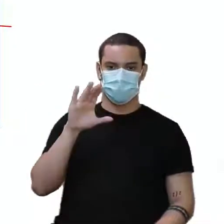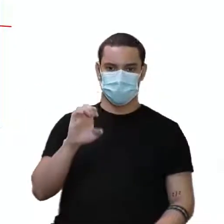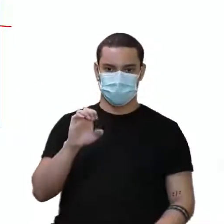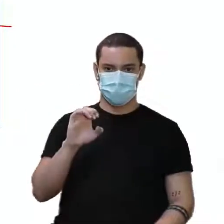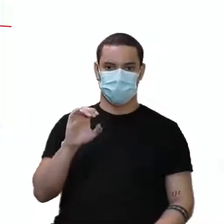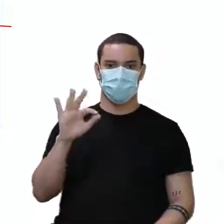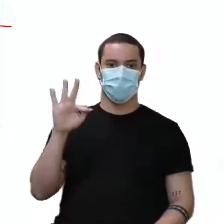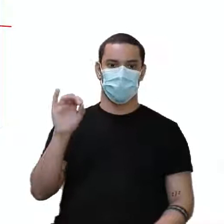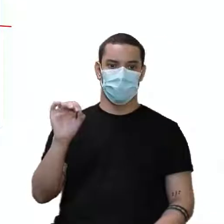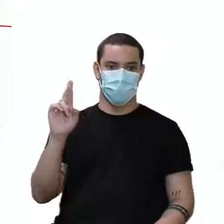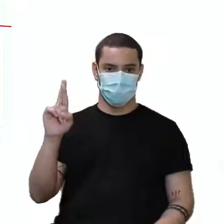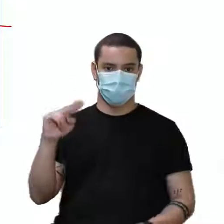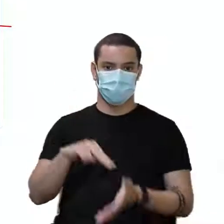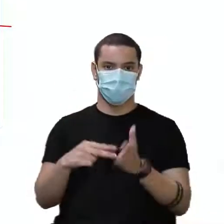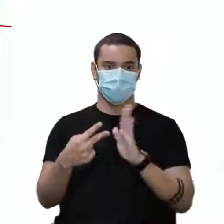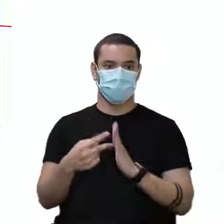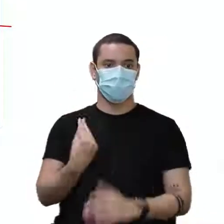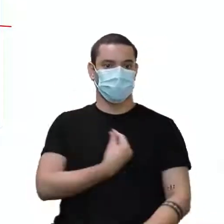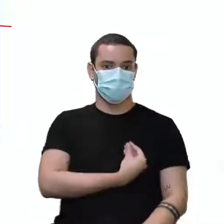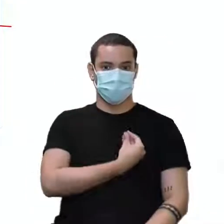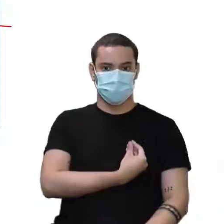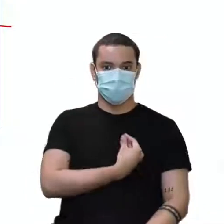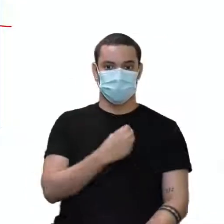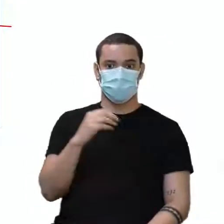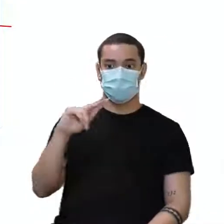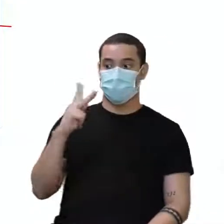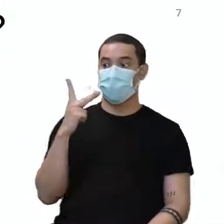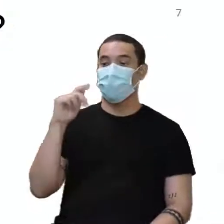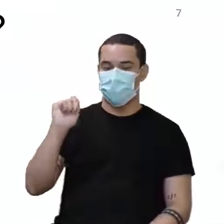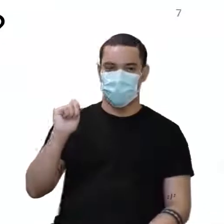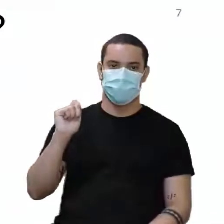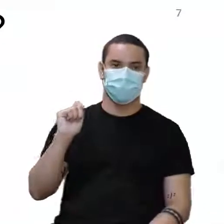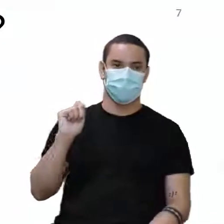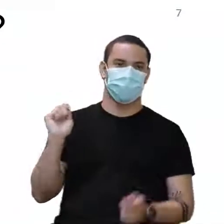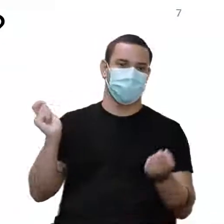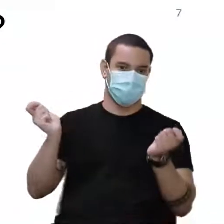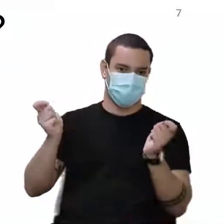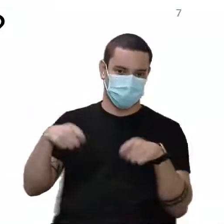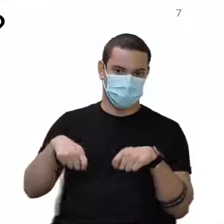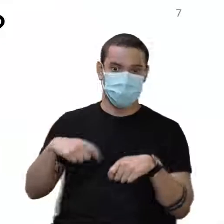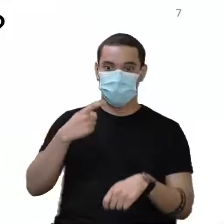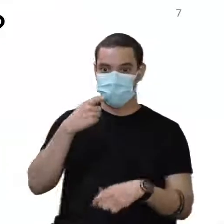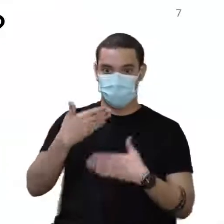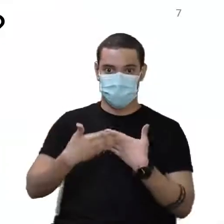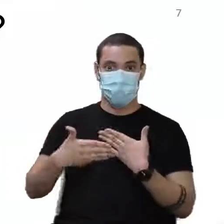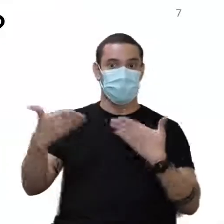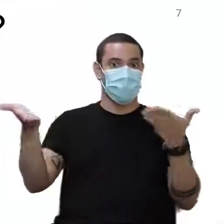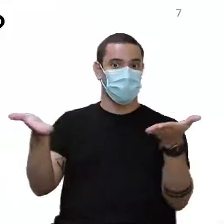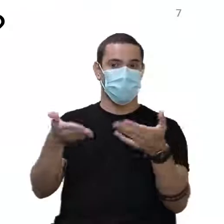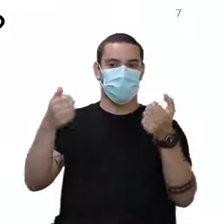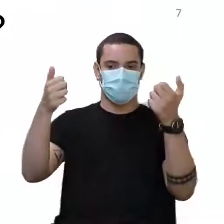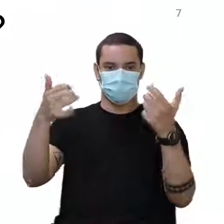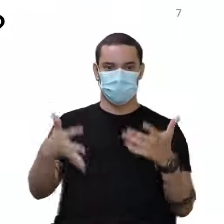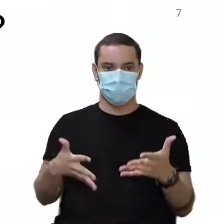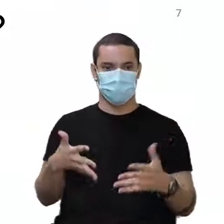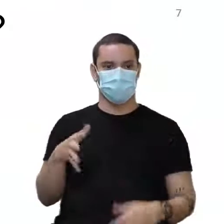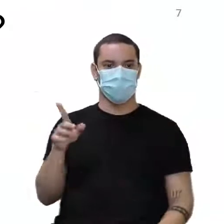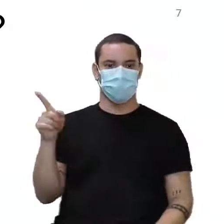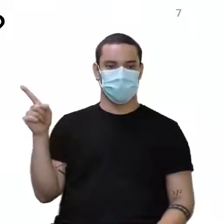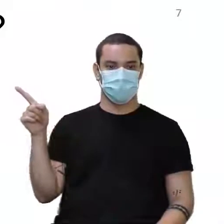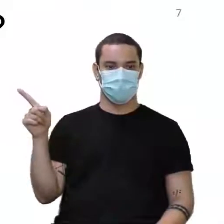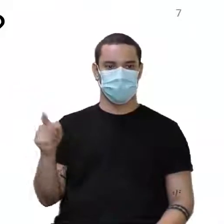são termos comuns ao presente perfeito. Vamos ver tudo isso daqui a pouco e agora, na verdade, porque olha aí, nós temos o